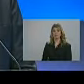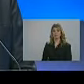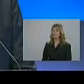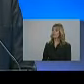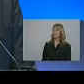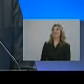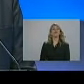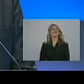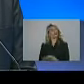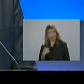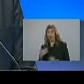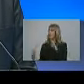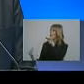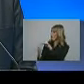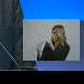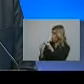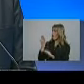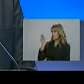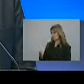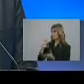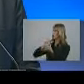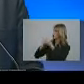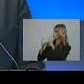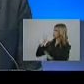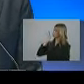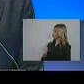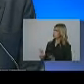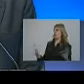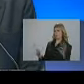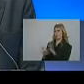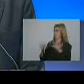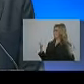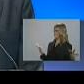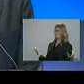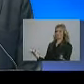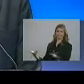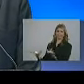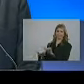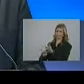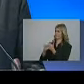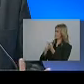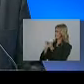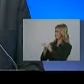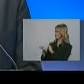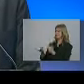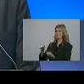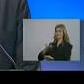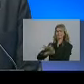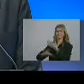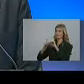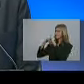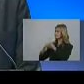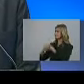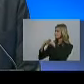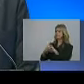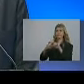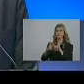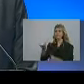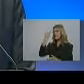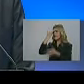com você que o Rio de Janeiro realizou Jogos Olímpicos espetaculares. Foram jogos que vão ficar na nossa memória durante muito